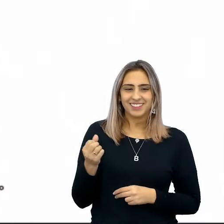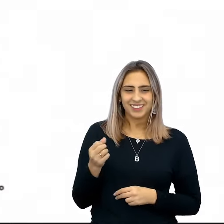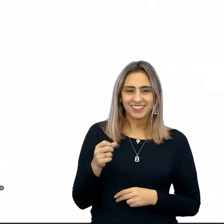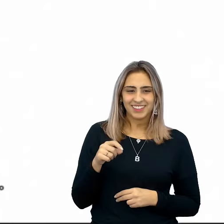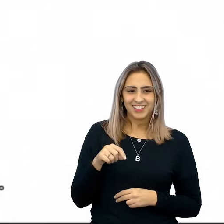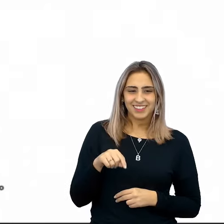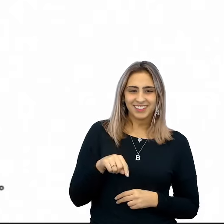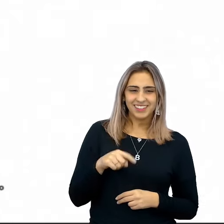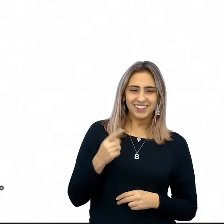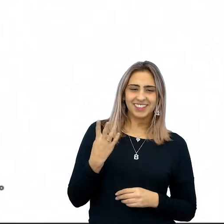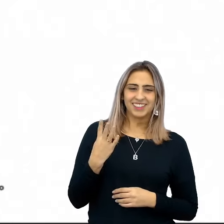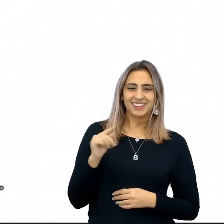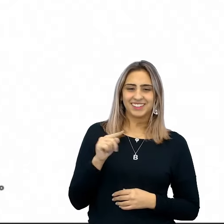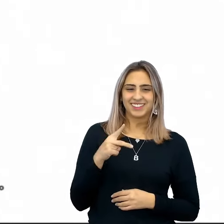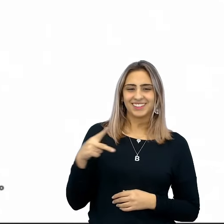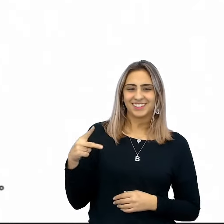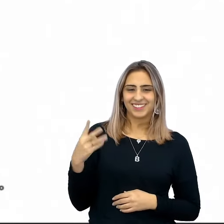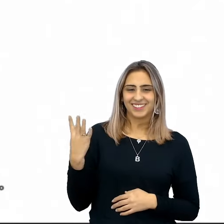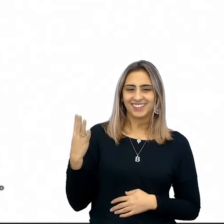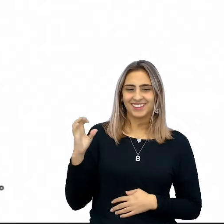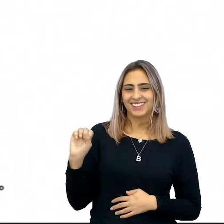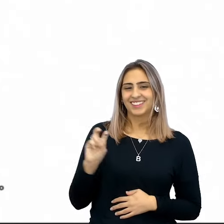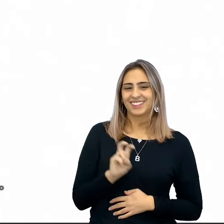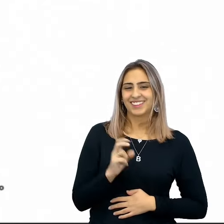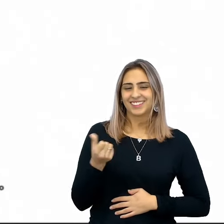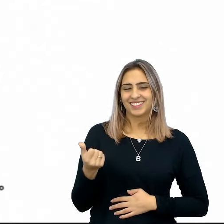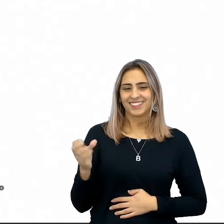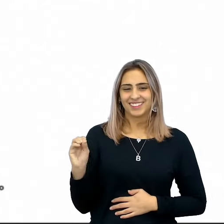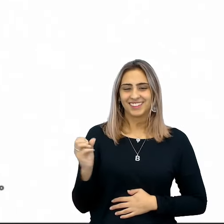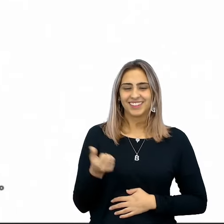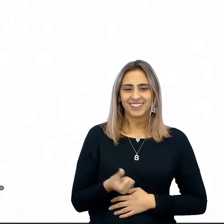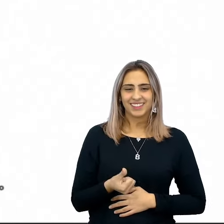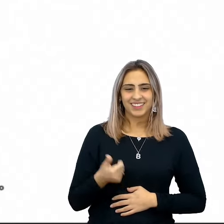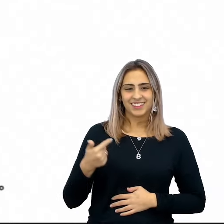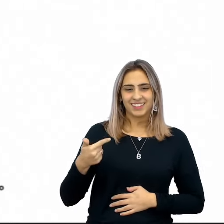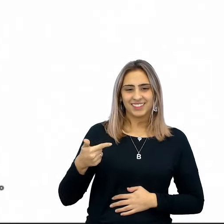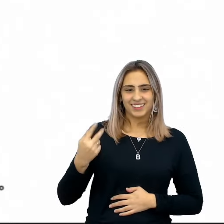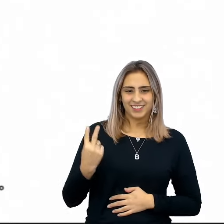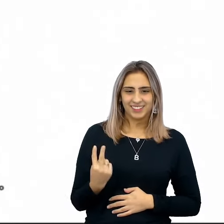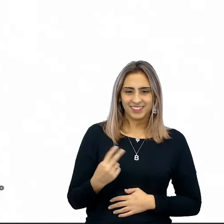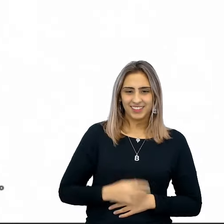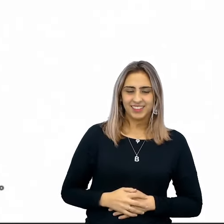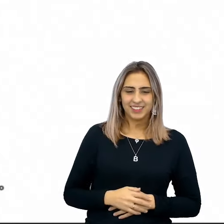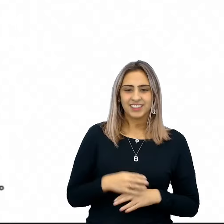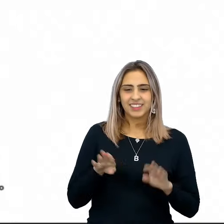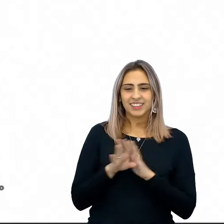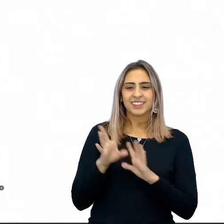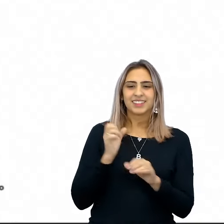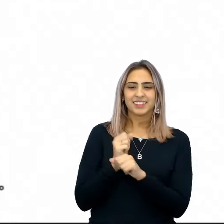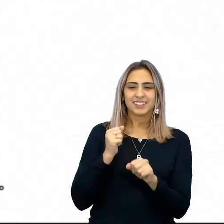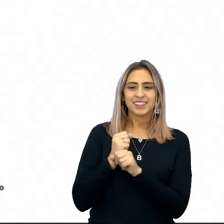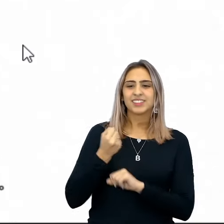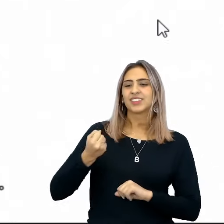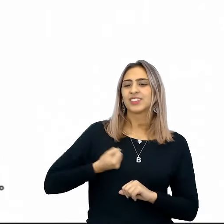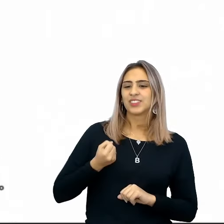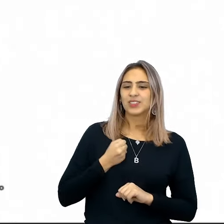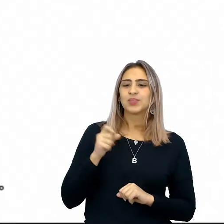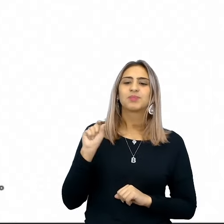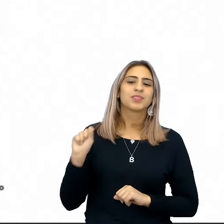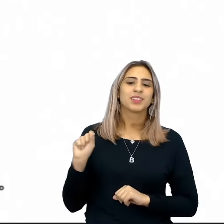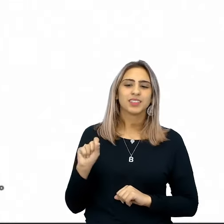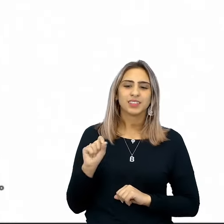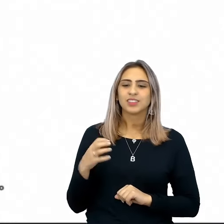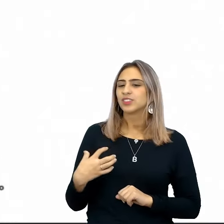pode fazer uma cartela 12 ovos, uma cartela 12 ovos e até chegar na quantidade de cartelas, que daí seria